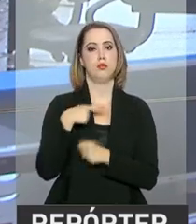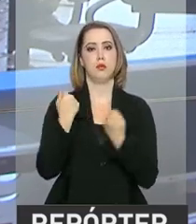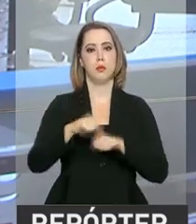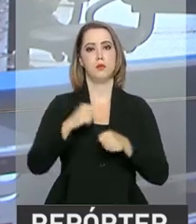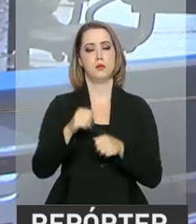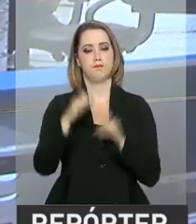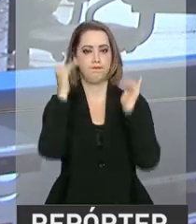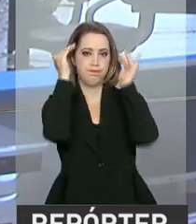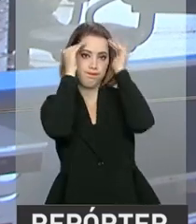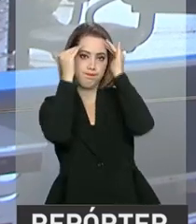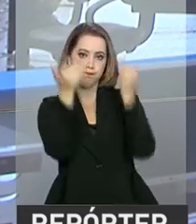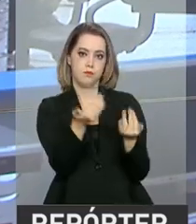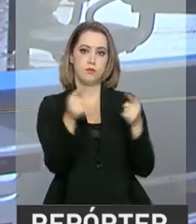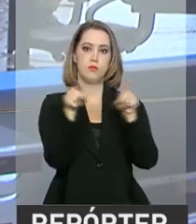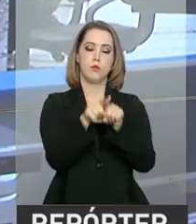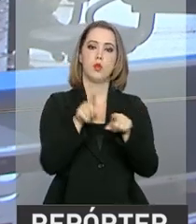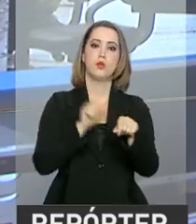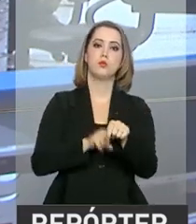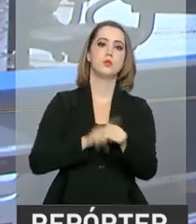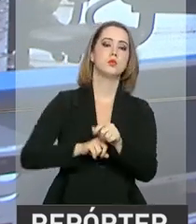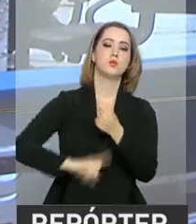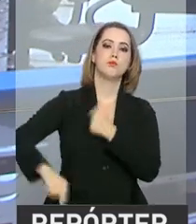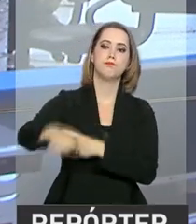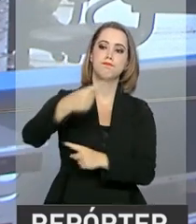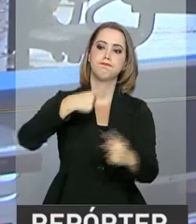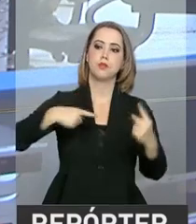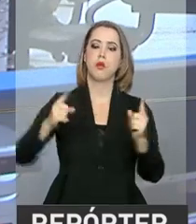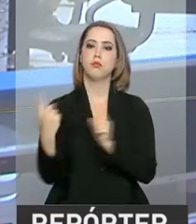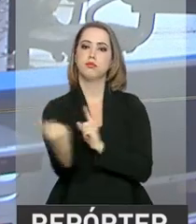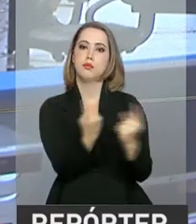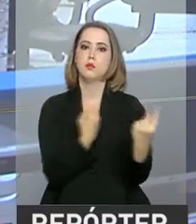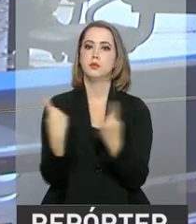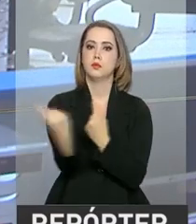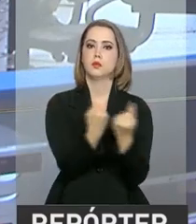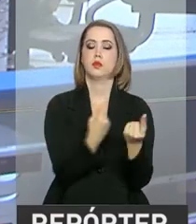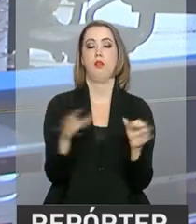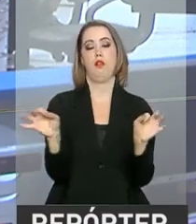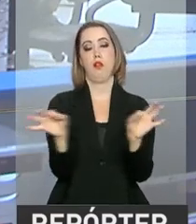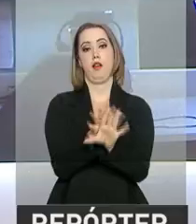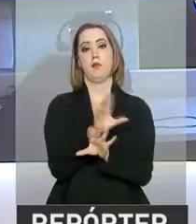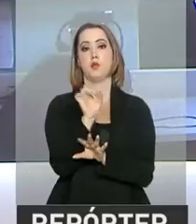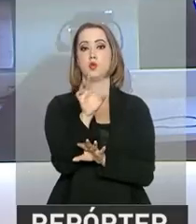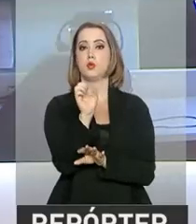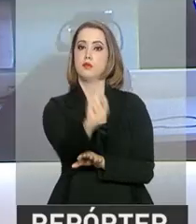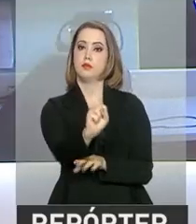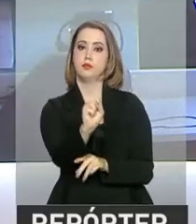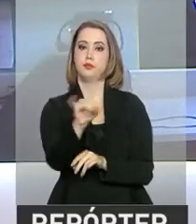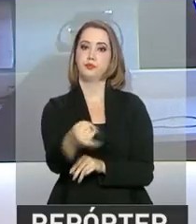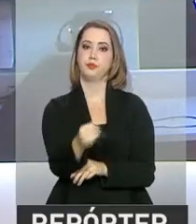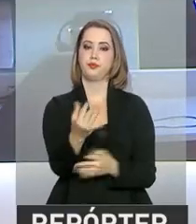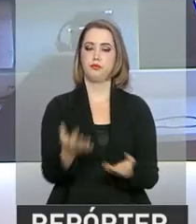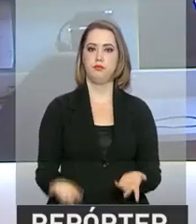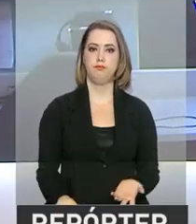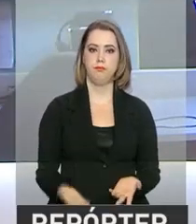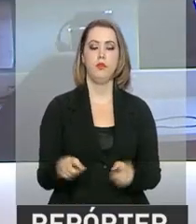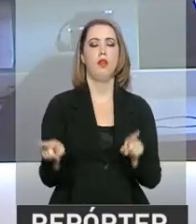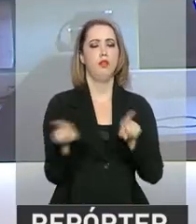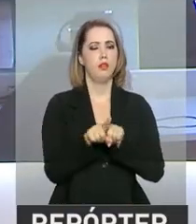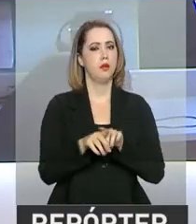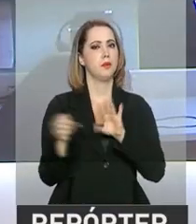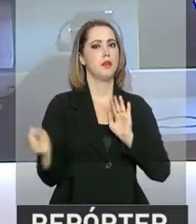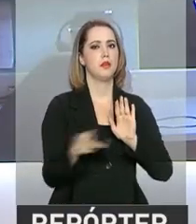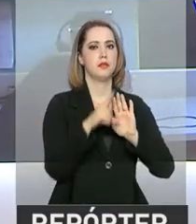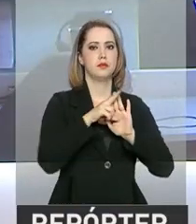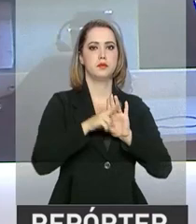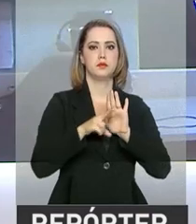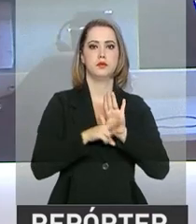de maior movimentação nos terminais. A operação termina no dia 8 de janeiro. E novas regras da Agência Nacional de